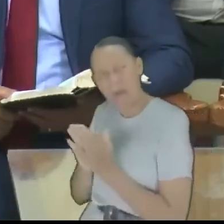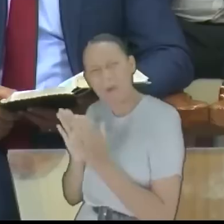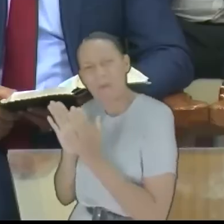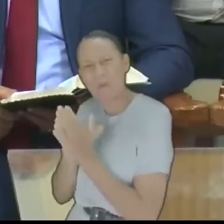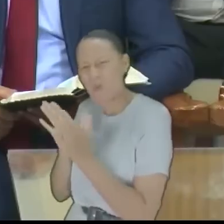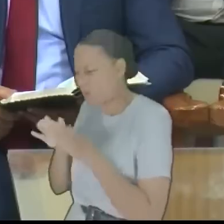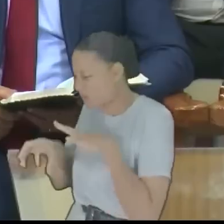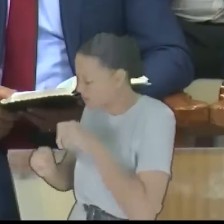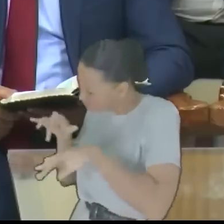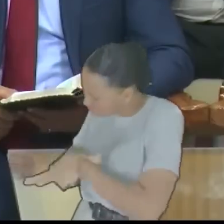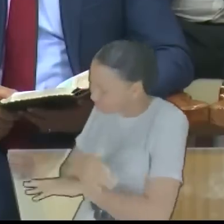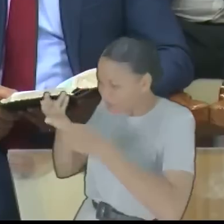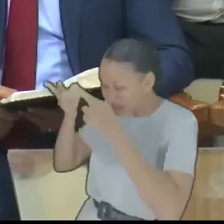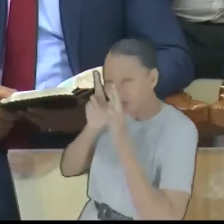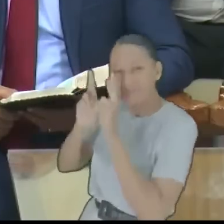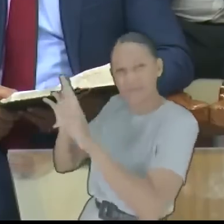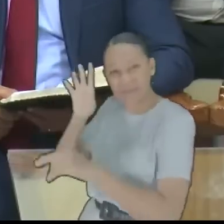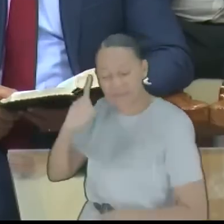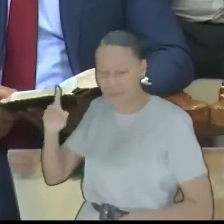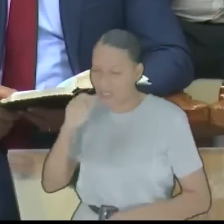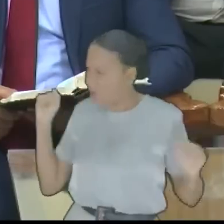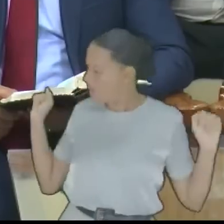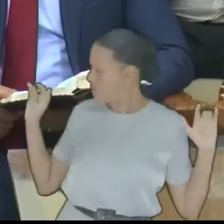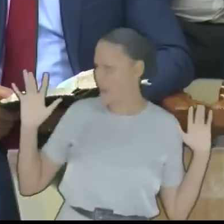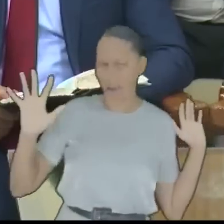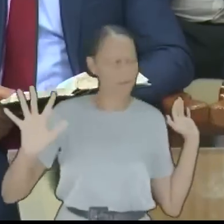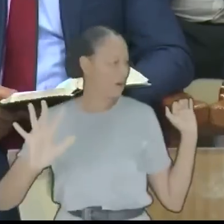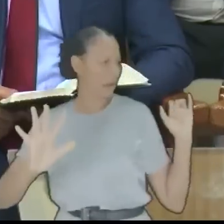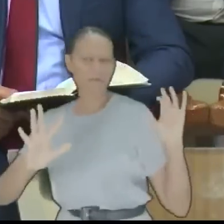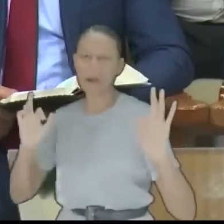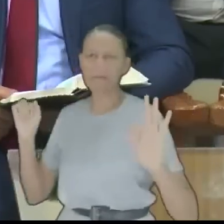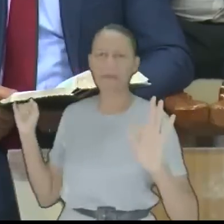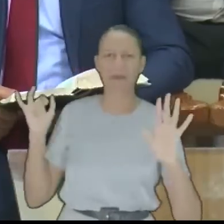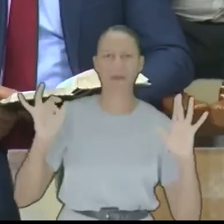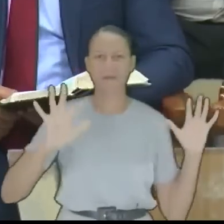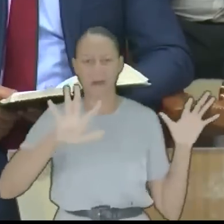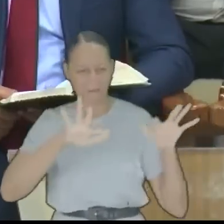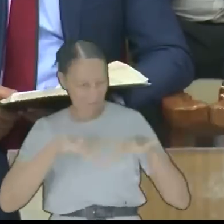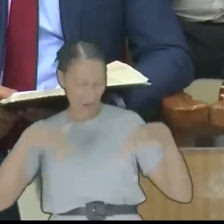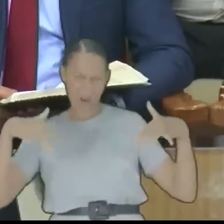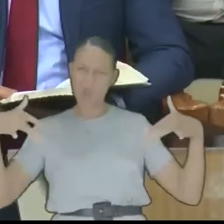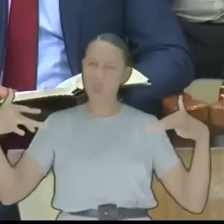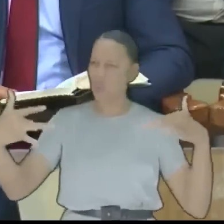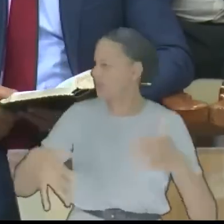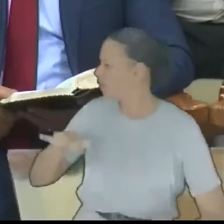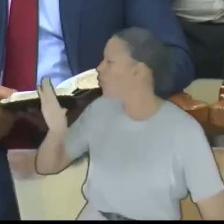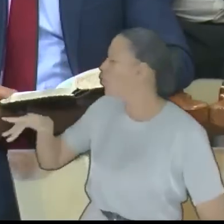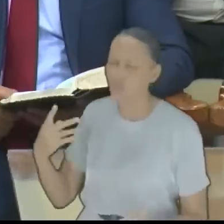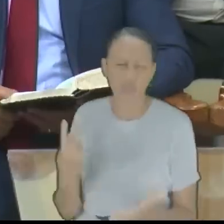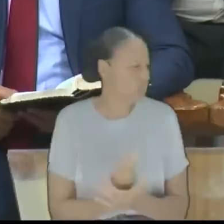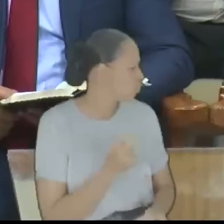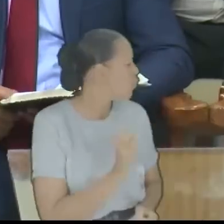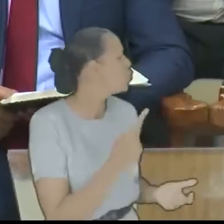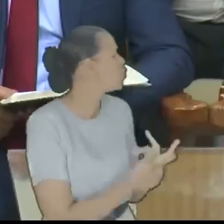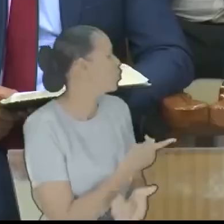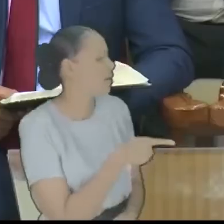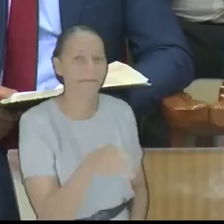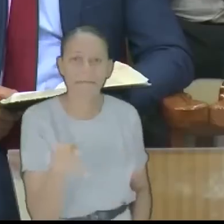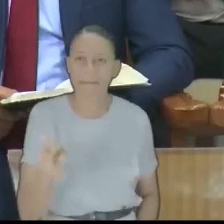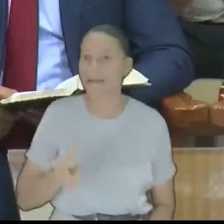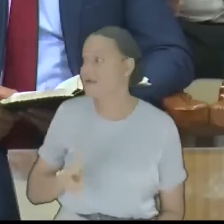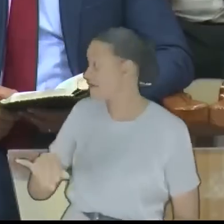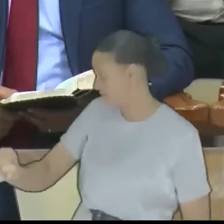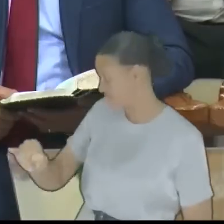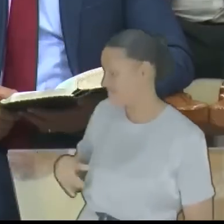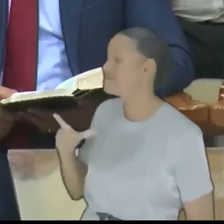um homem temente a Deus, e ele viu o povo indo para o circo máximo. E ele perguntou: o que é que vai haver? E disseram: vai